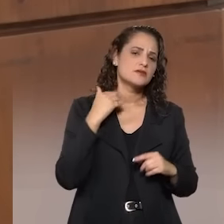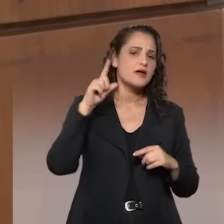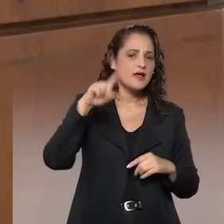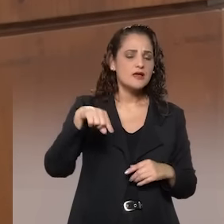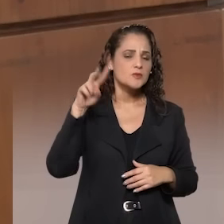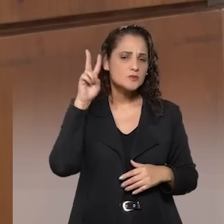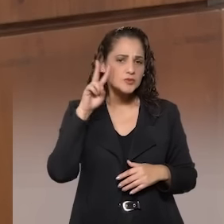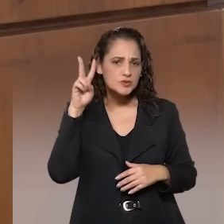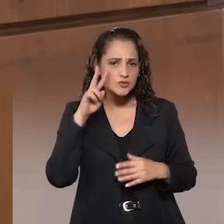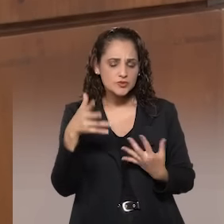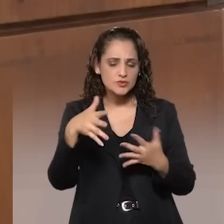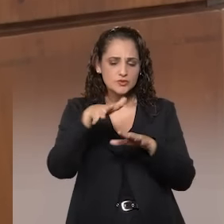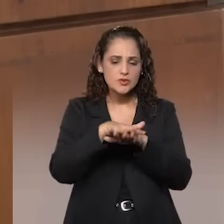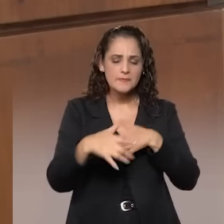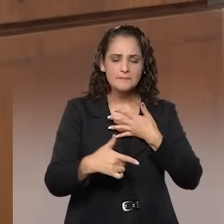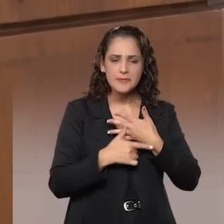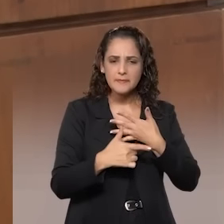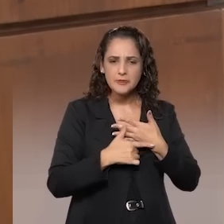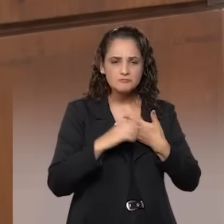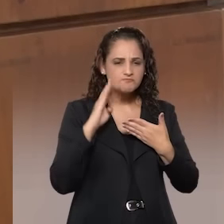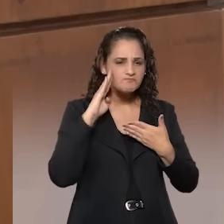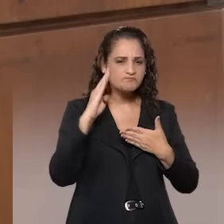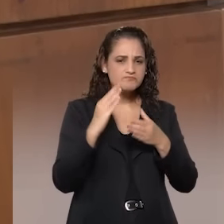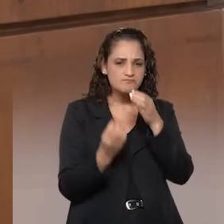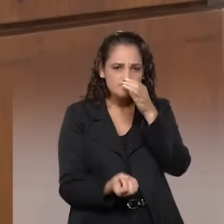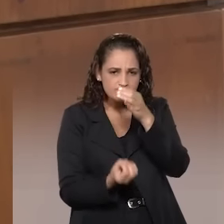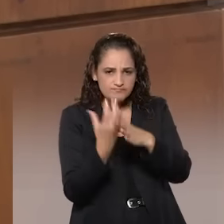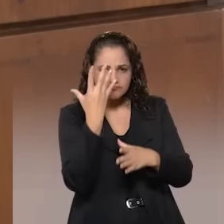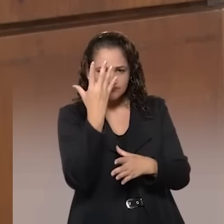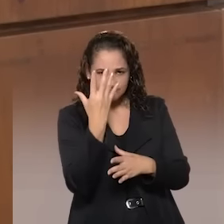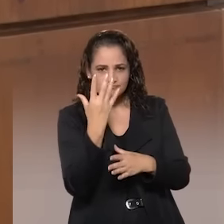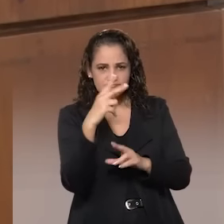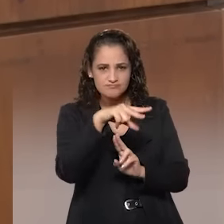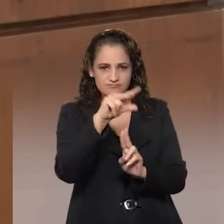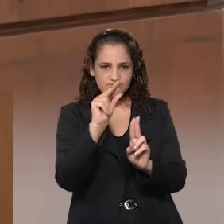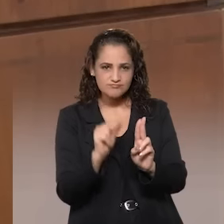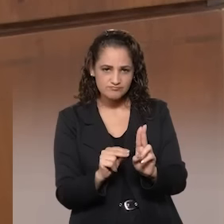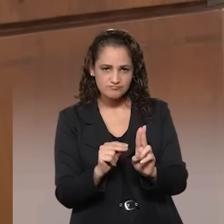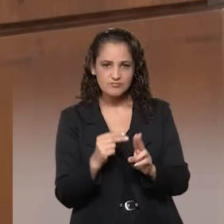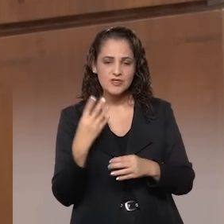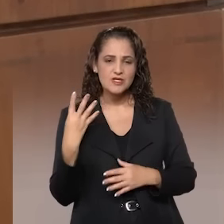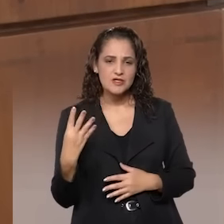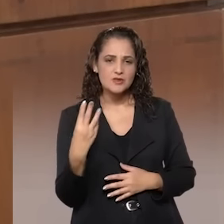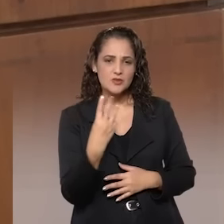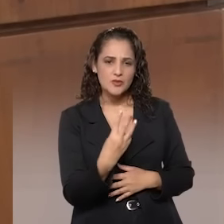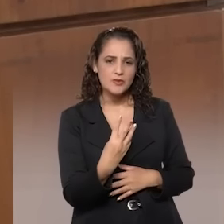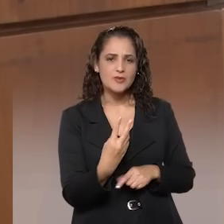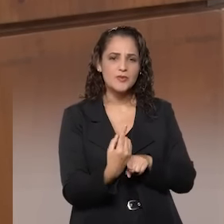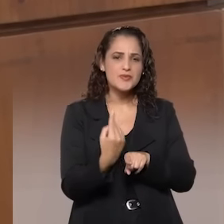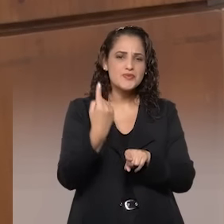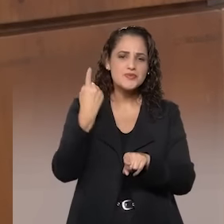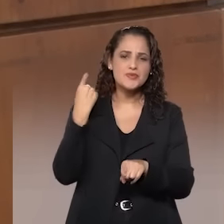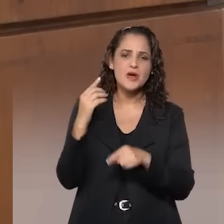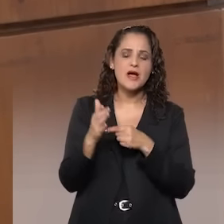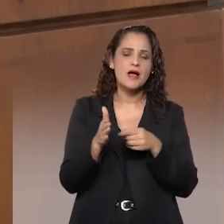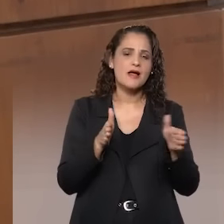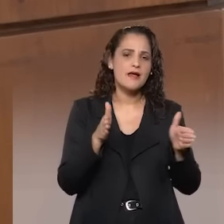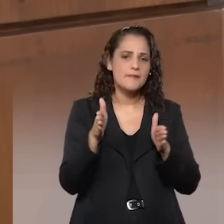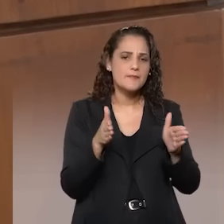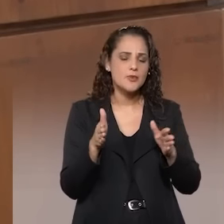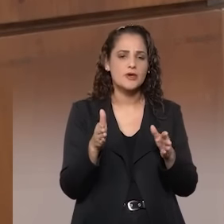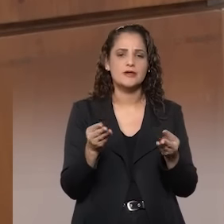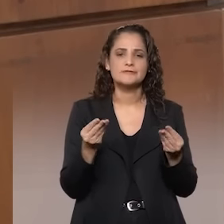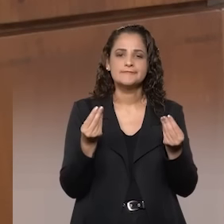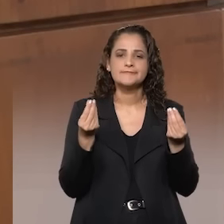história que teve a inclusão como papel fundamental na Fundação eh lá em 43 então numa época em que